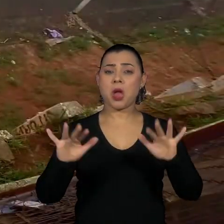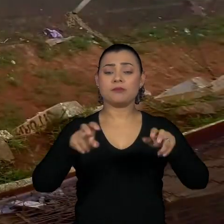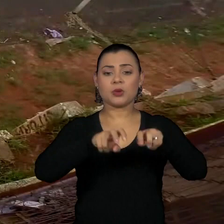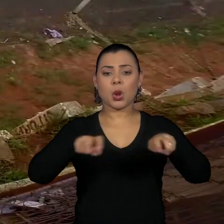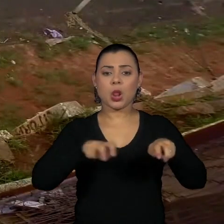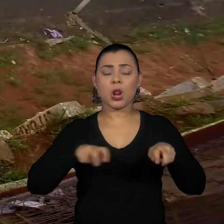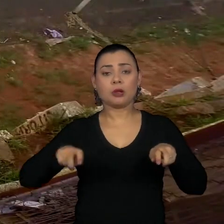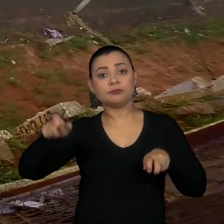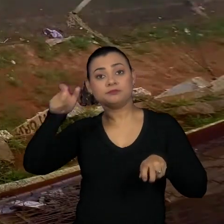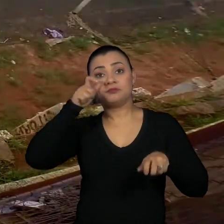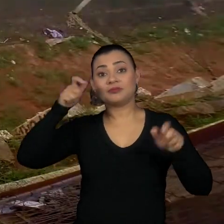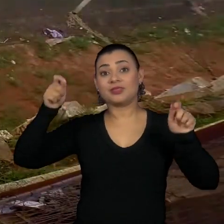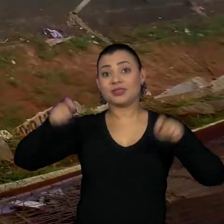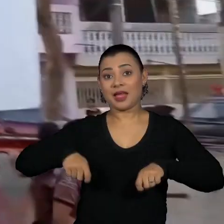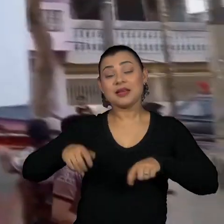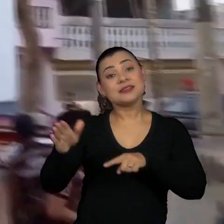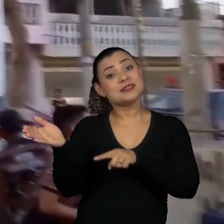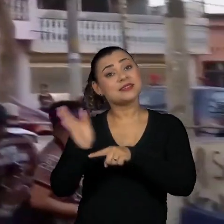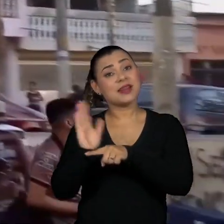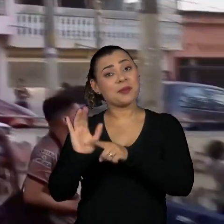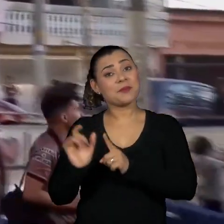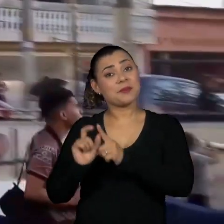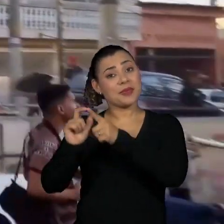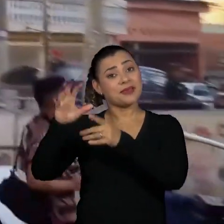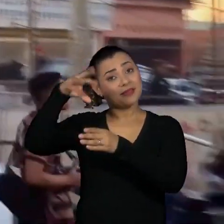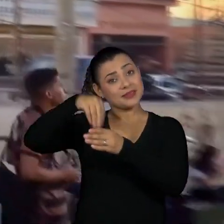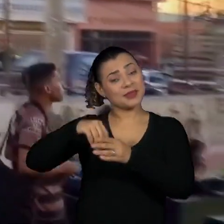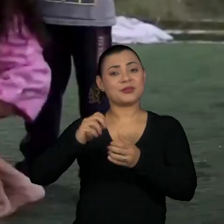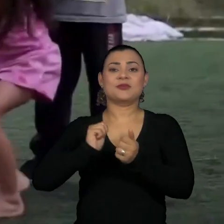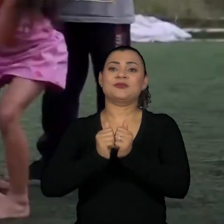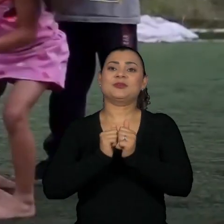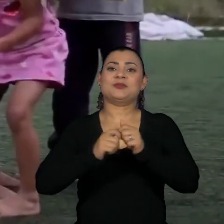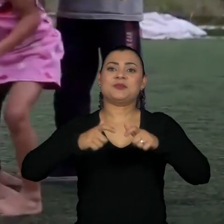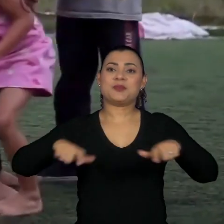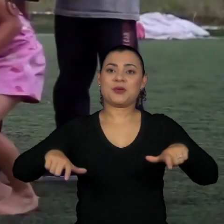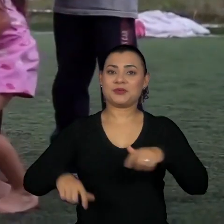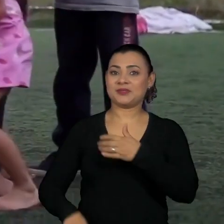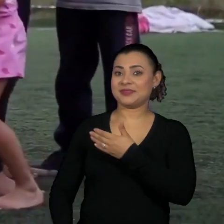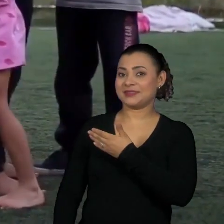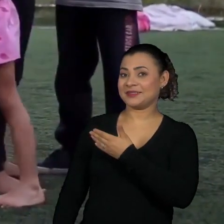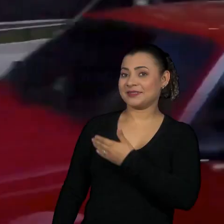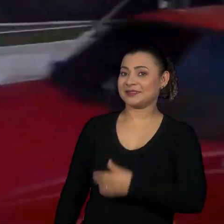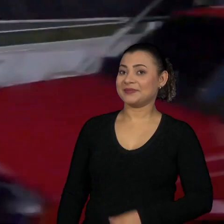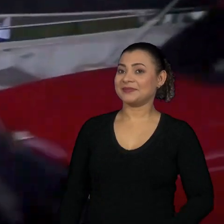gente consegue fazer um cinema periférico em campo de futebol.